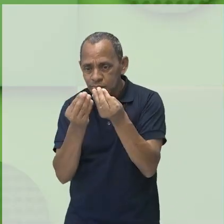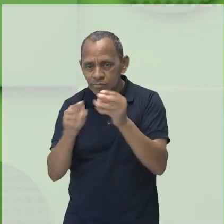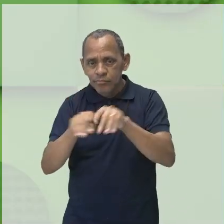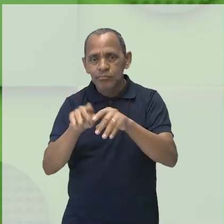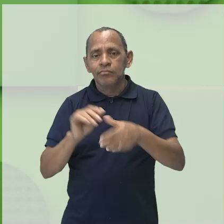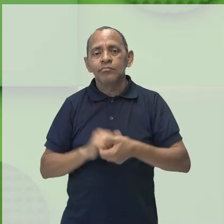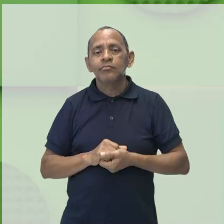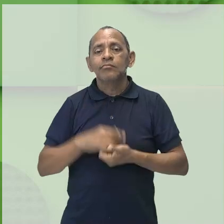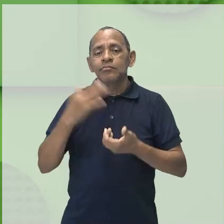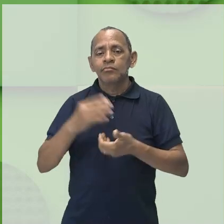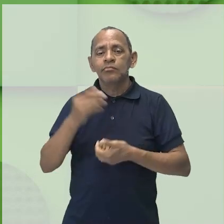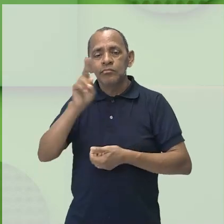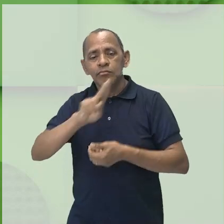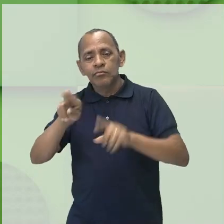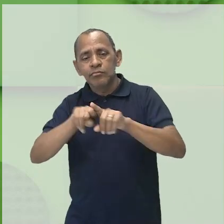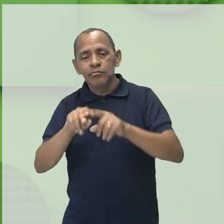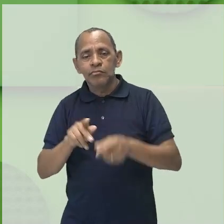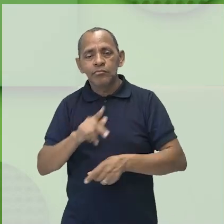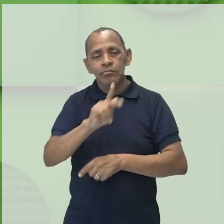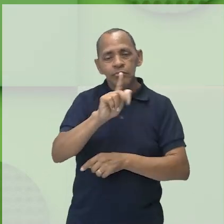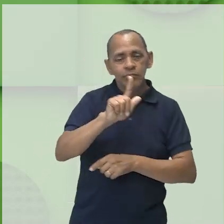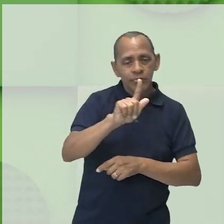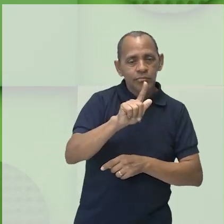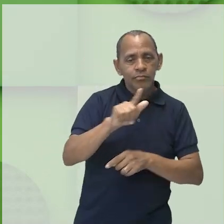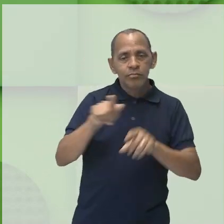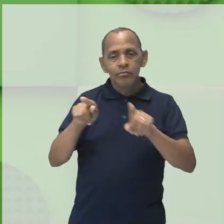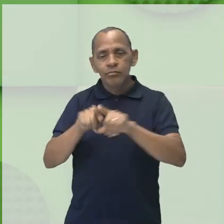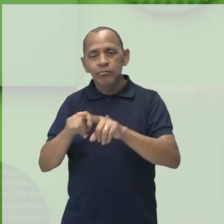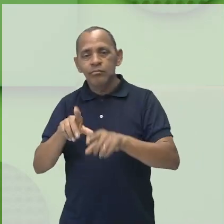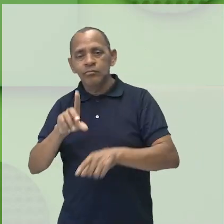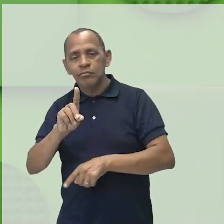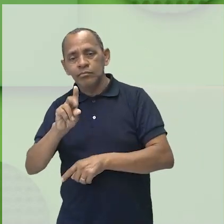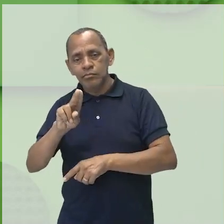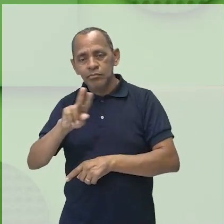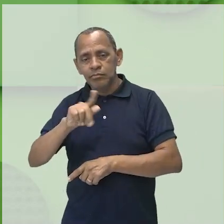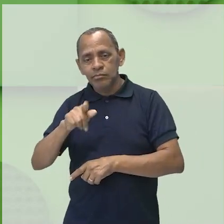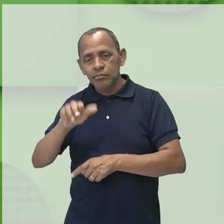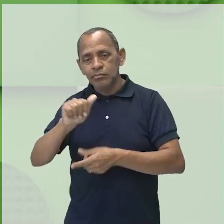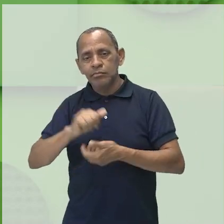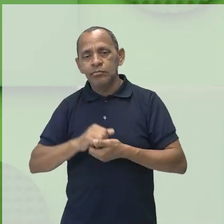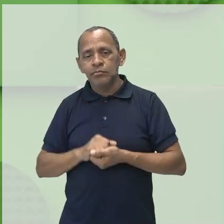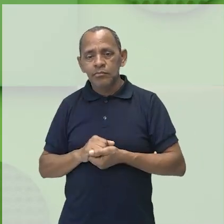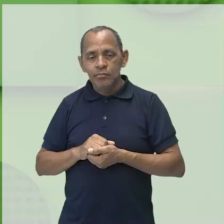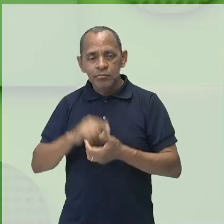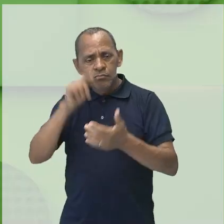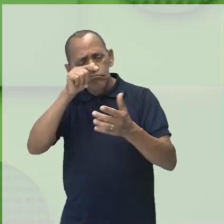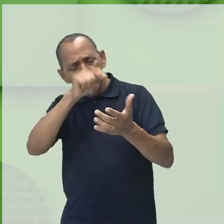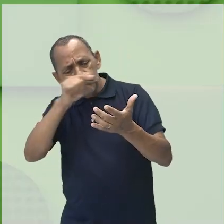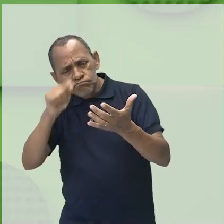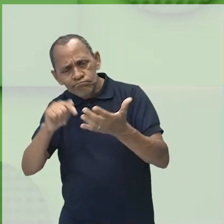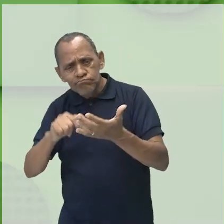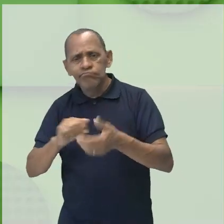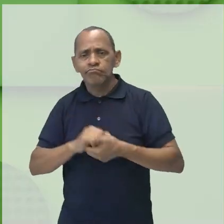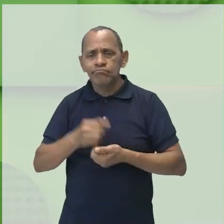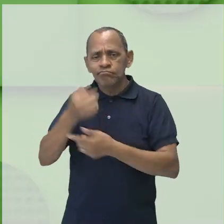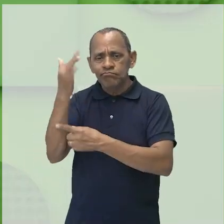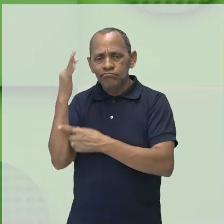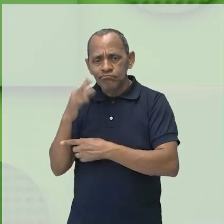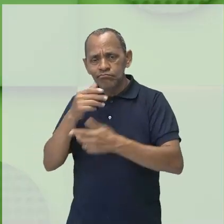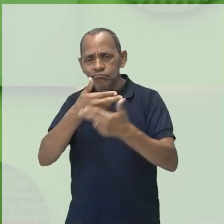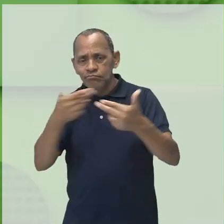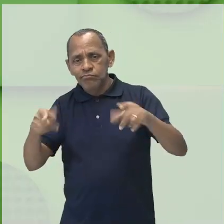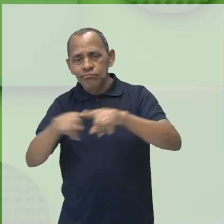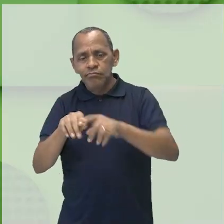Assim como nós utilizamos o quilograma e dúzia para contar certas quantidades de coisas, o mol ele é usado